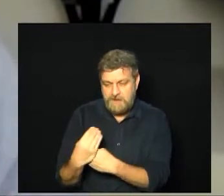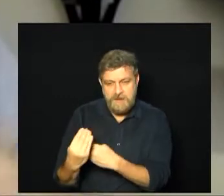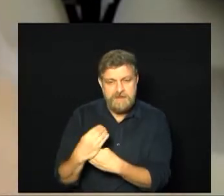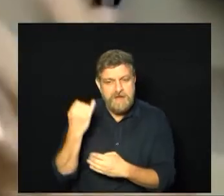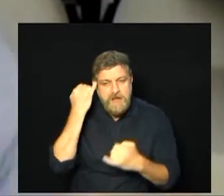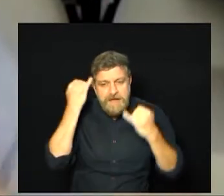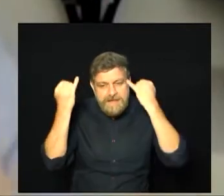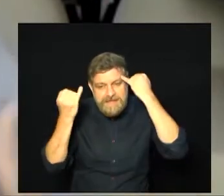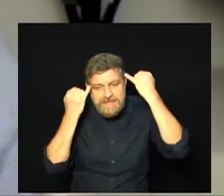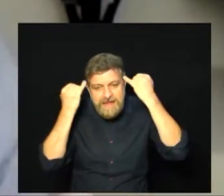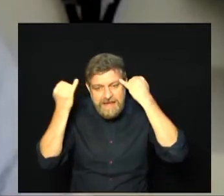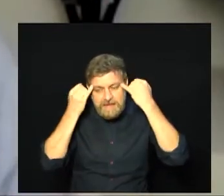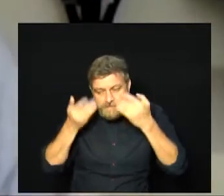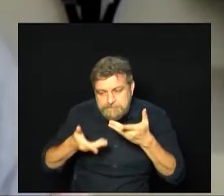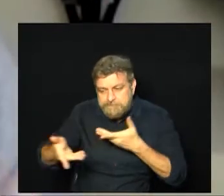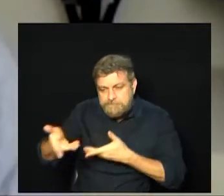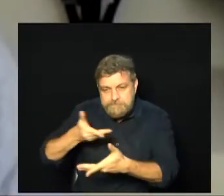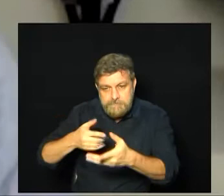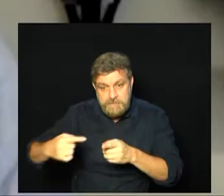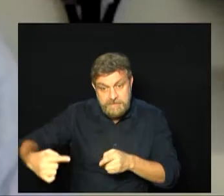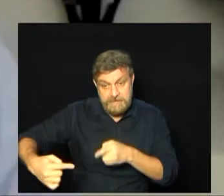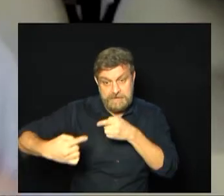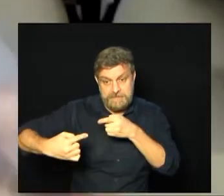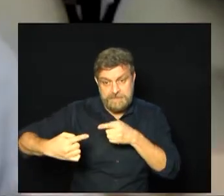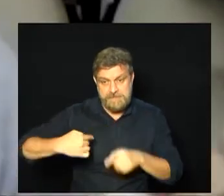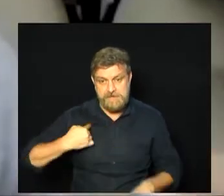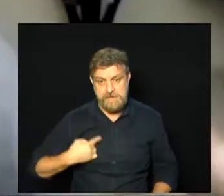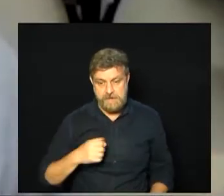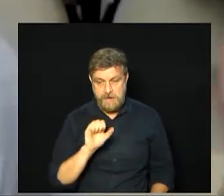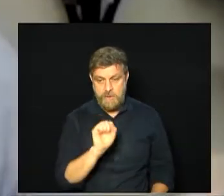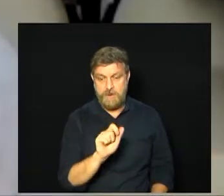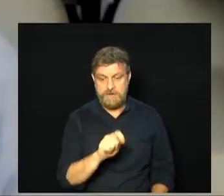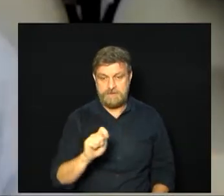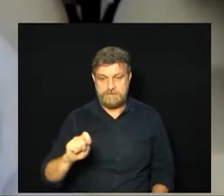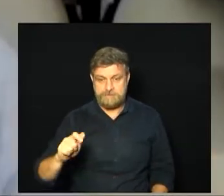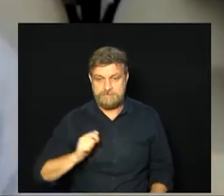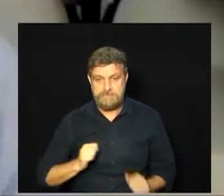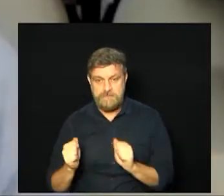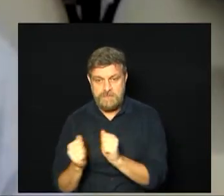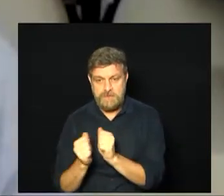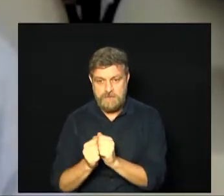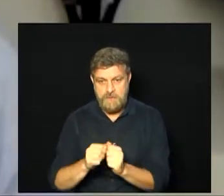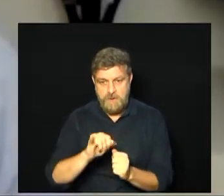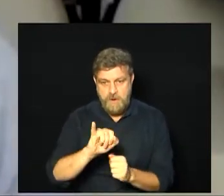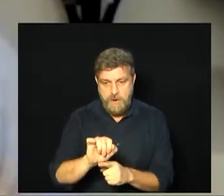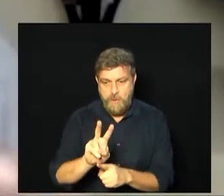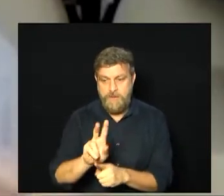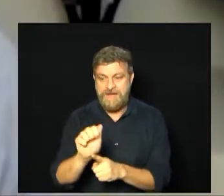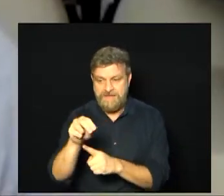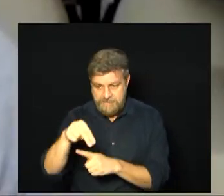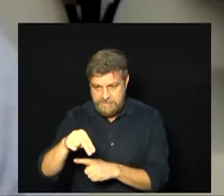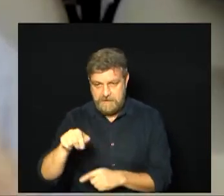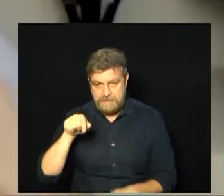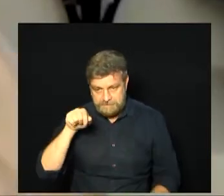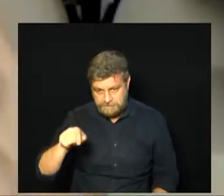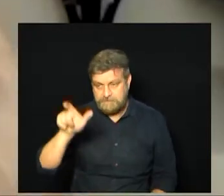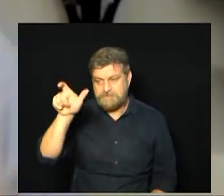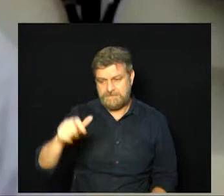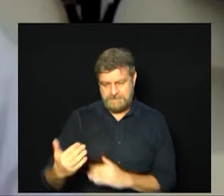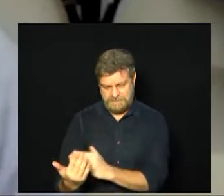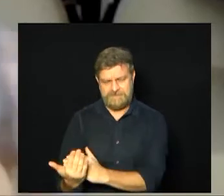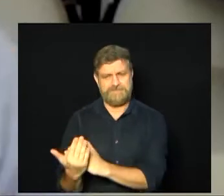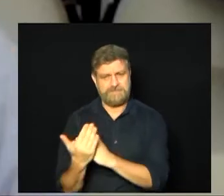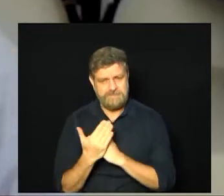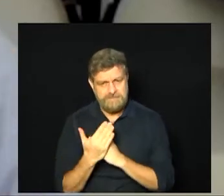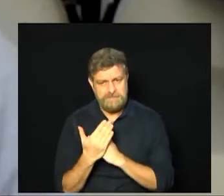ideias, ele me desafiava muito. Eu fiquei 8 meses com o Ivan Capdeville. Eu devo muito a ele